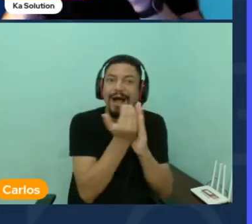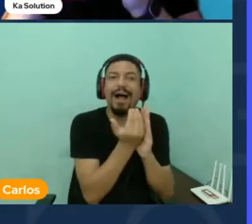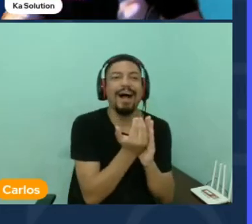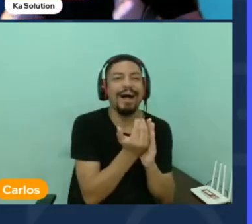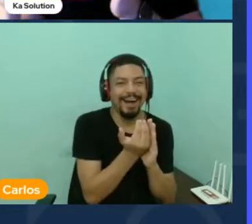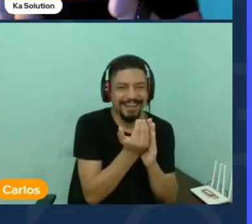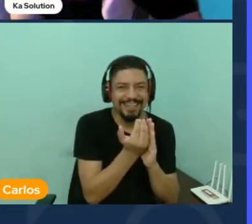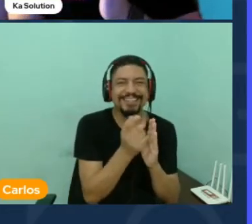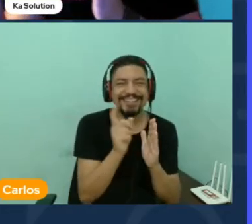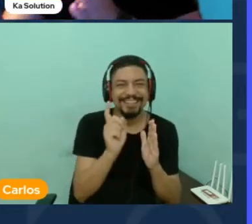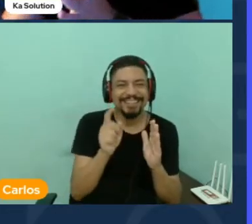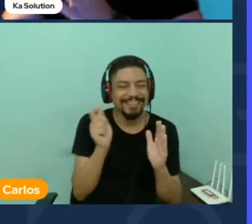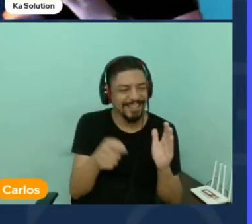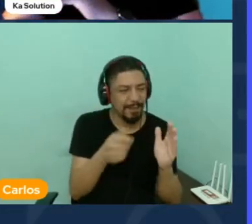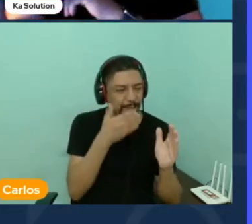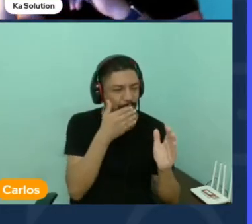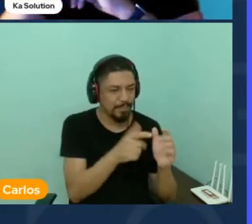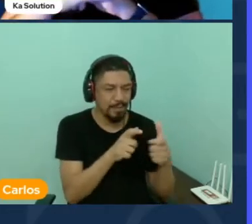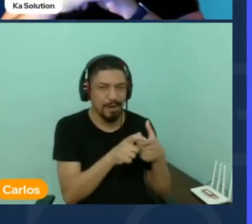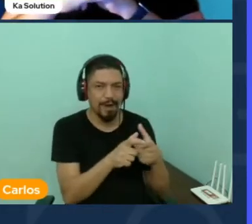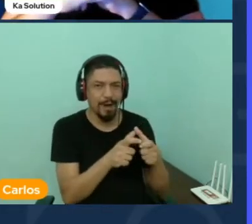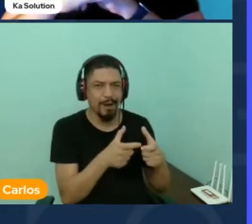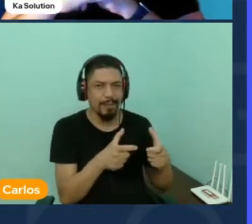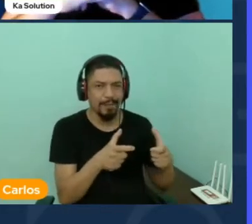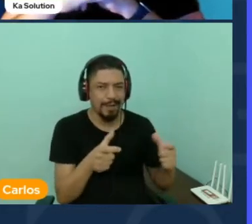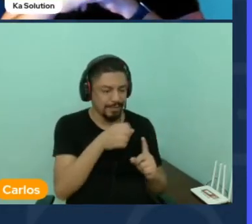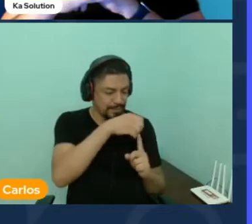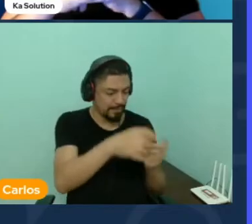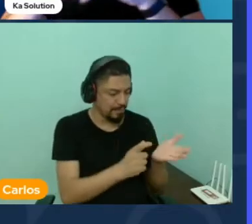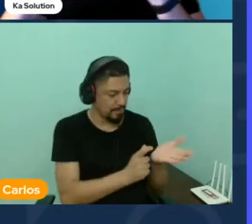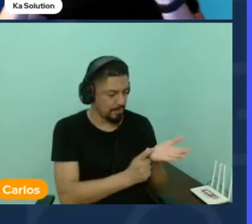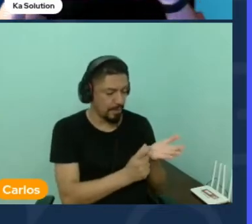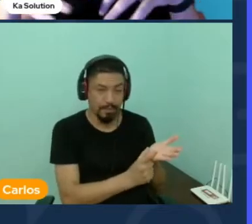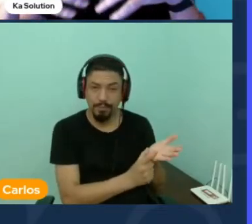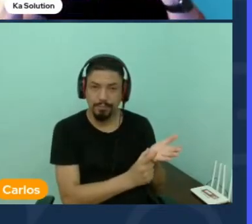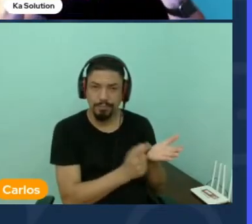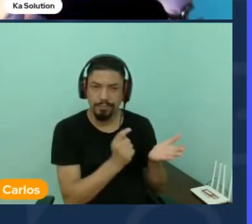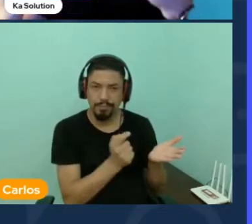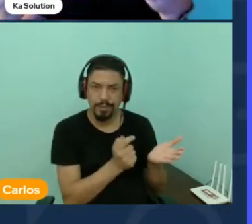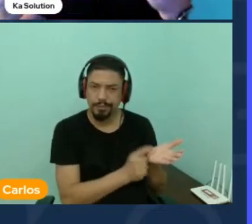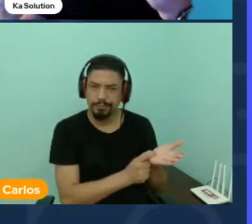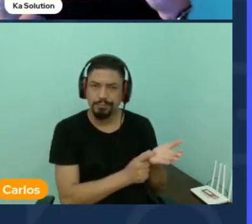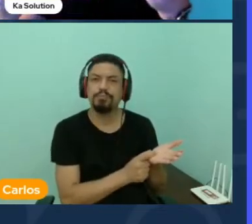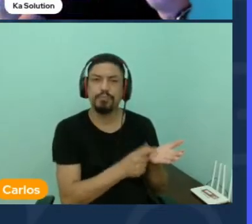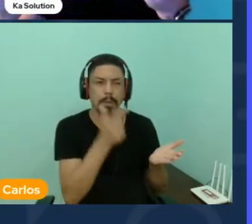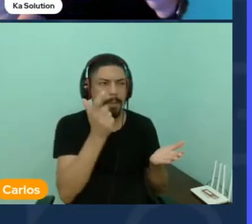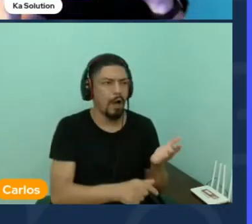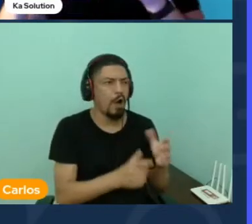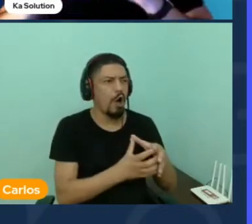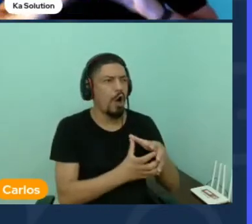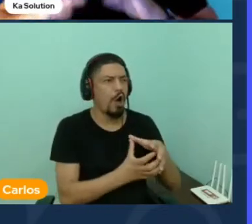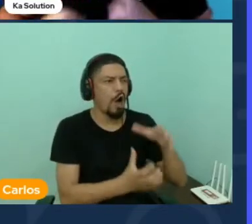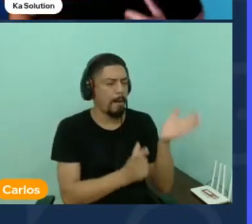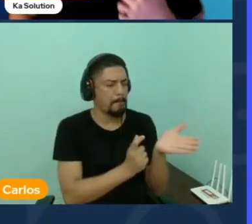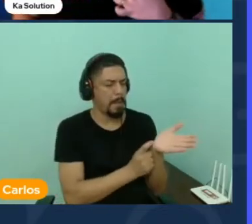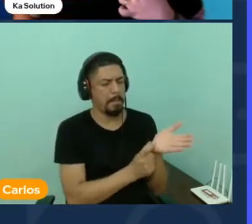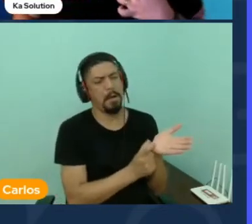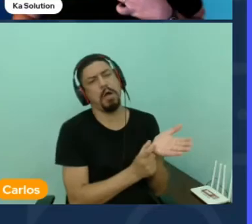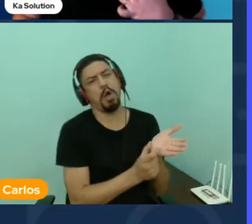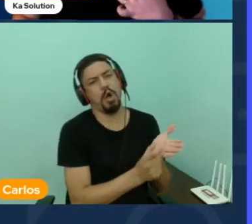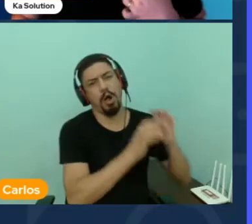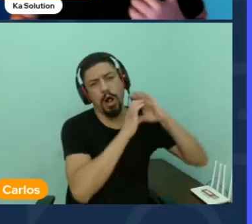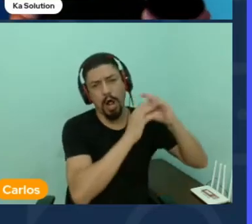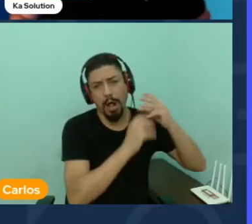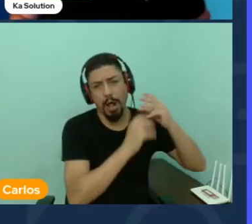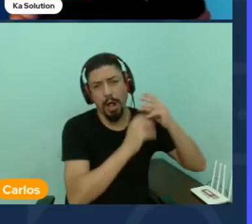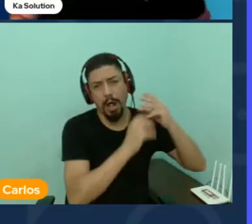posso redimensionar esse meu servidor, usar um servidor maior. Então, isso resolve o